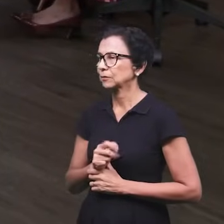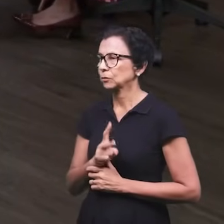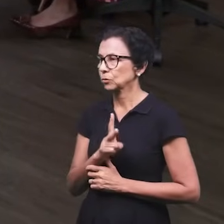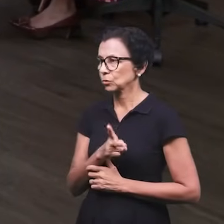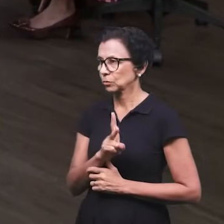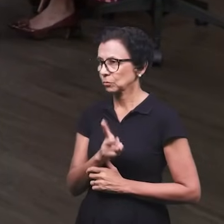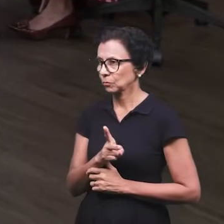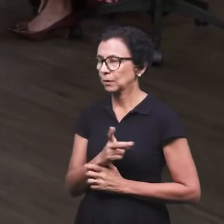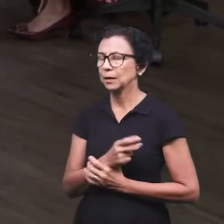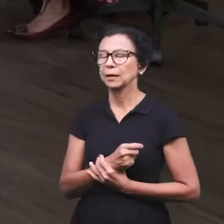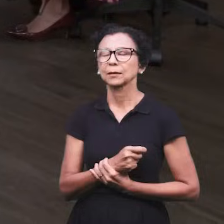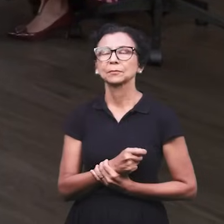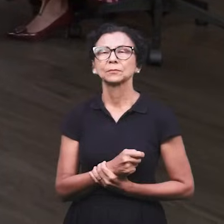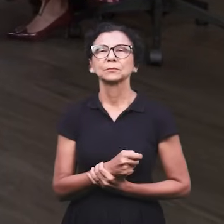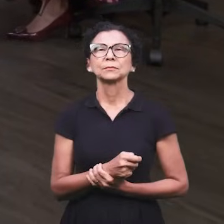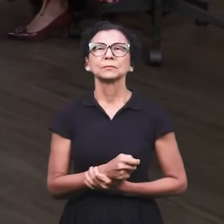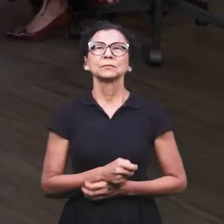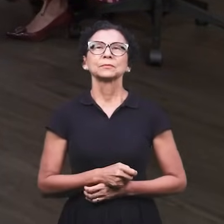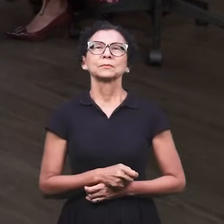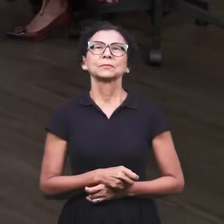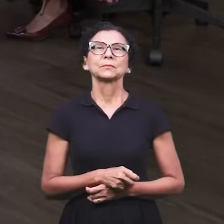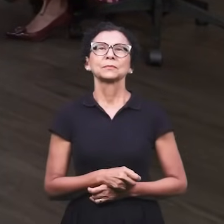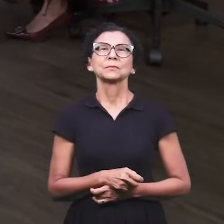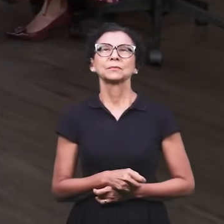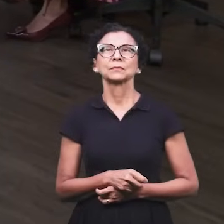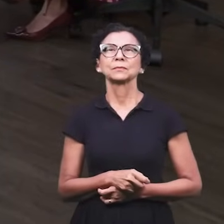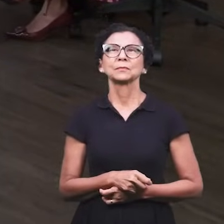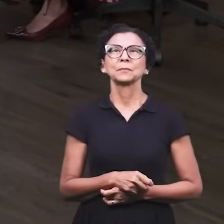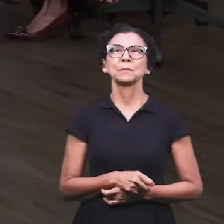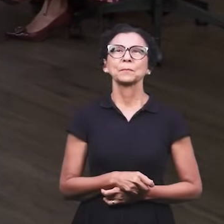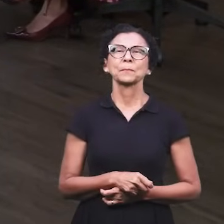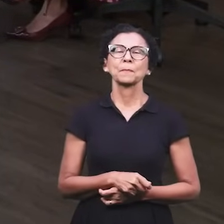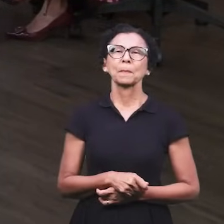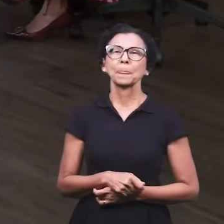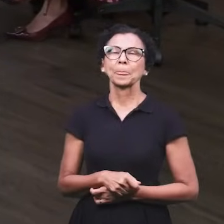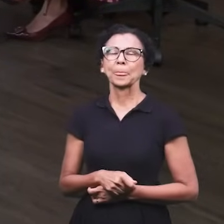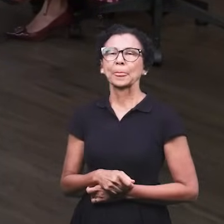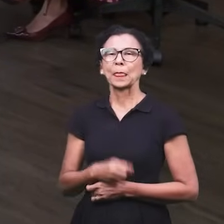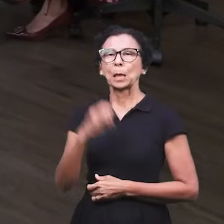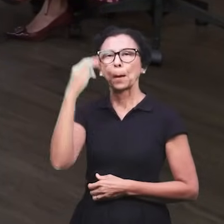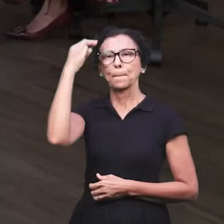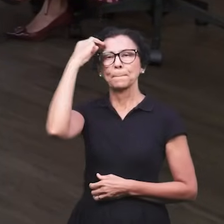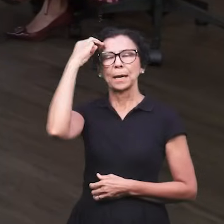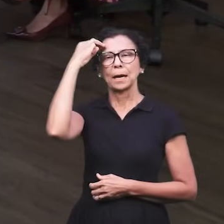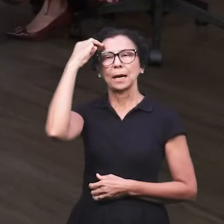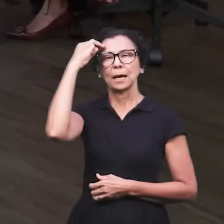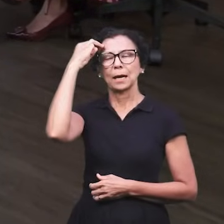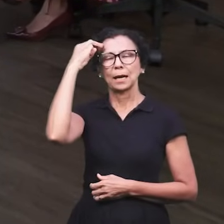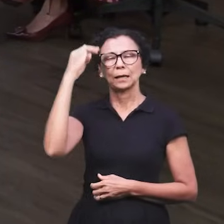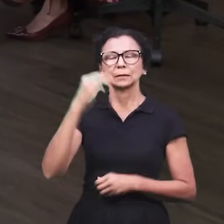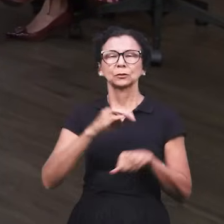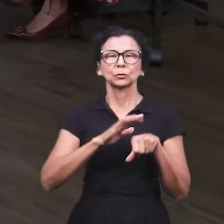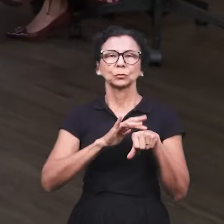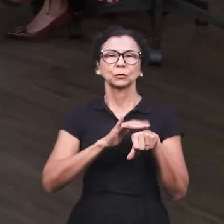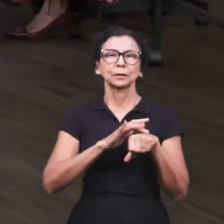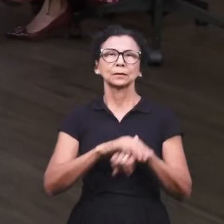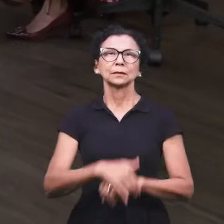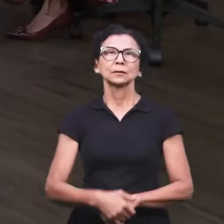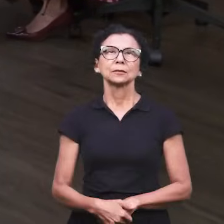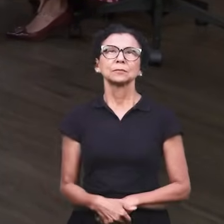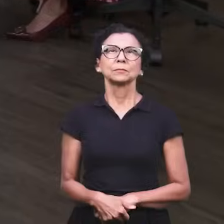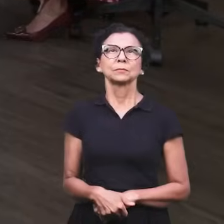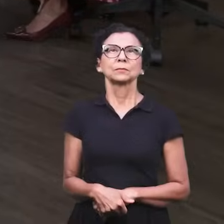aqui, uma jovem com uma pergunta. Sim, vamos continuar falando um pouquinho das doenças que podem afetar a mente do jovem. Sara, pode